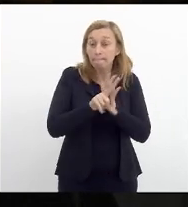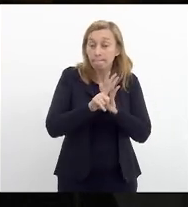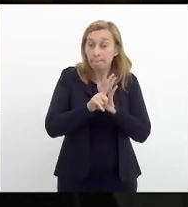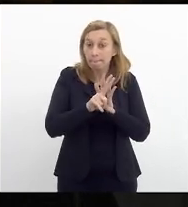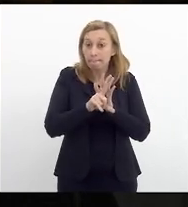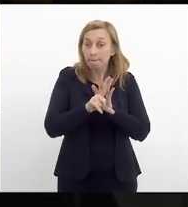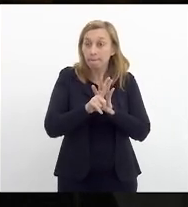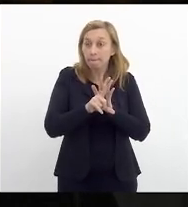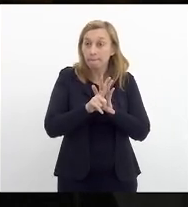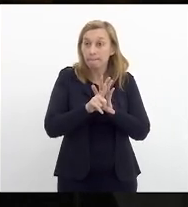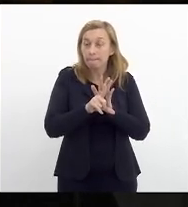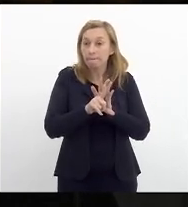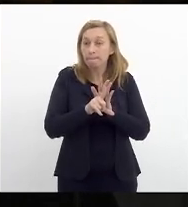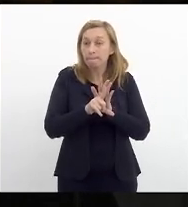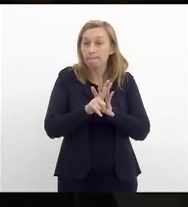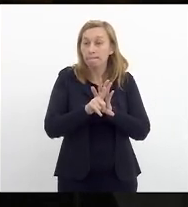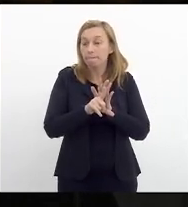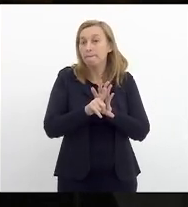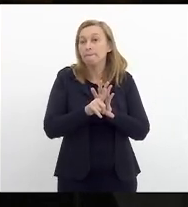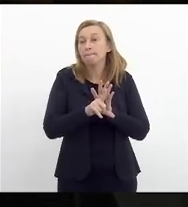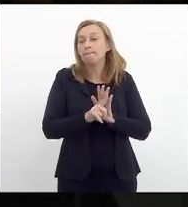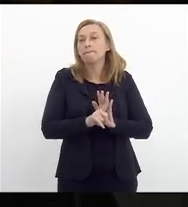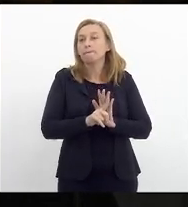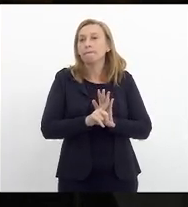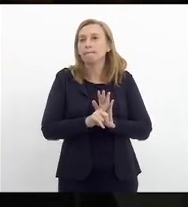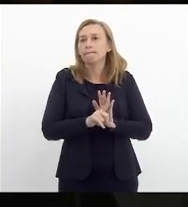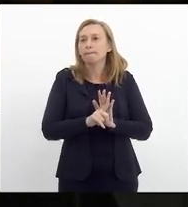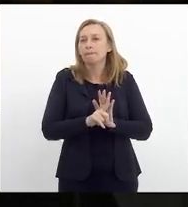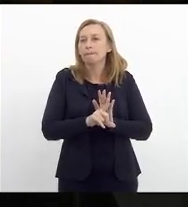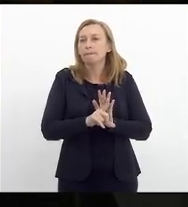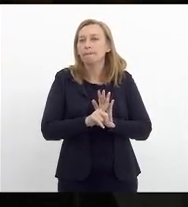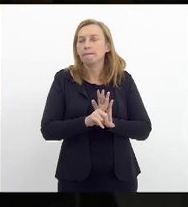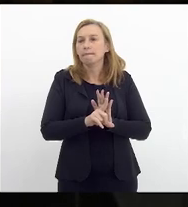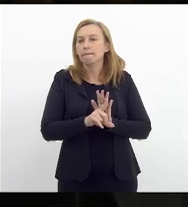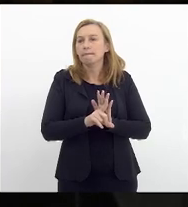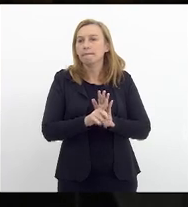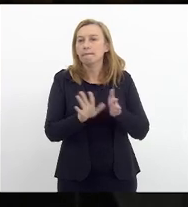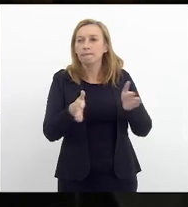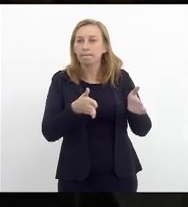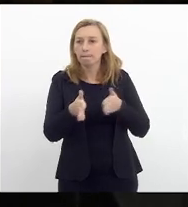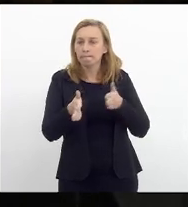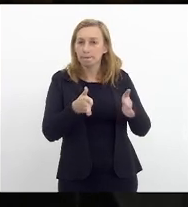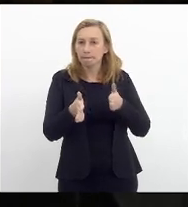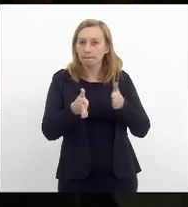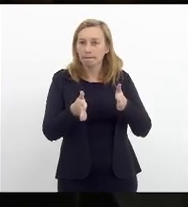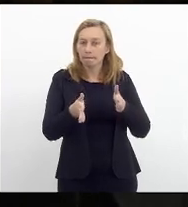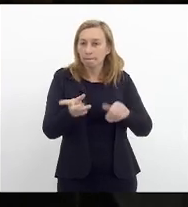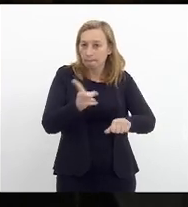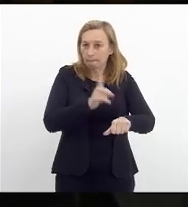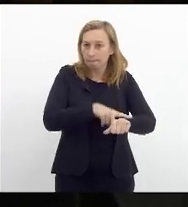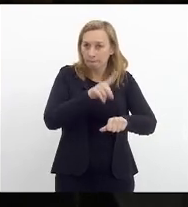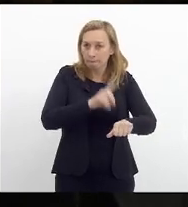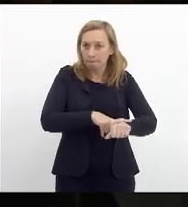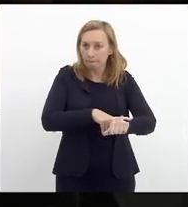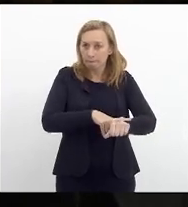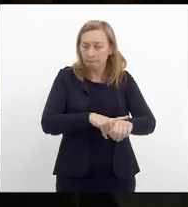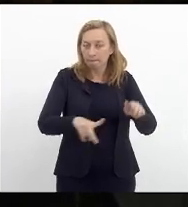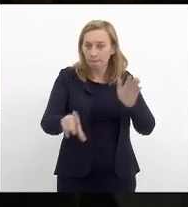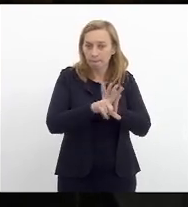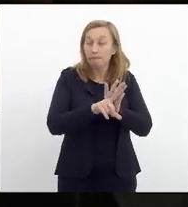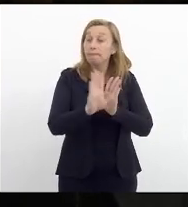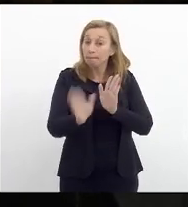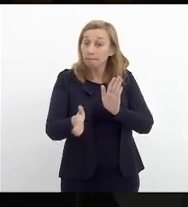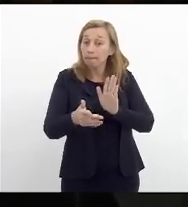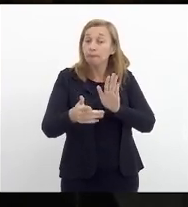foi oriunda de uma medida provisória, o que já mostra